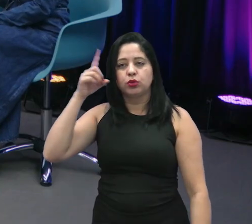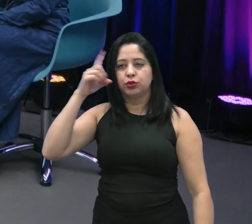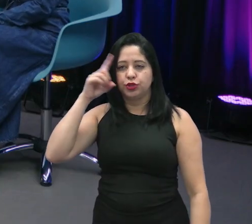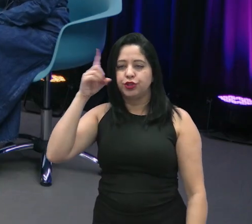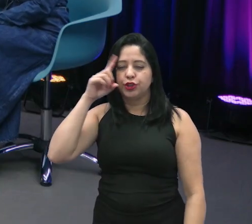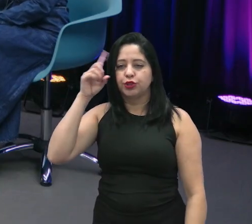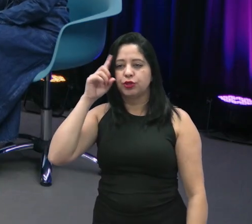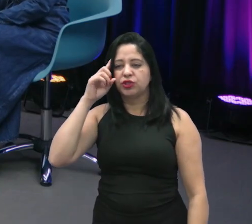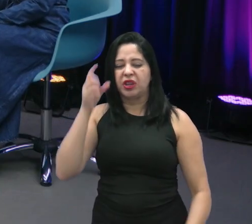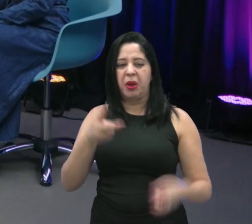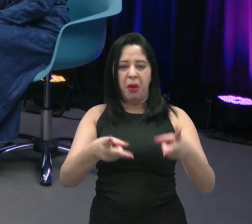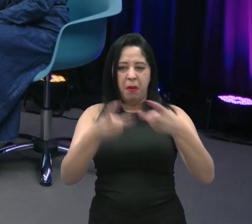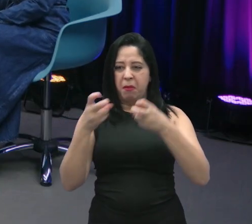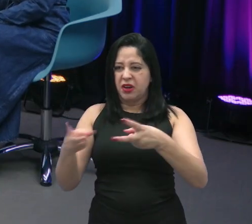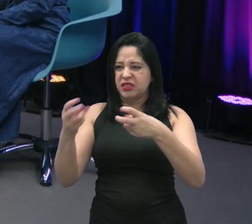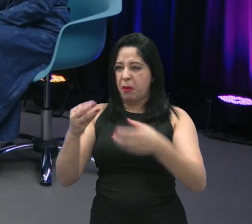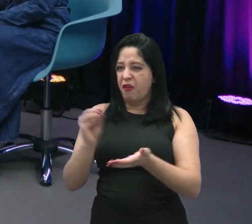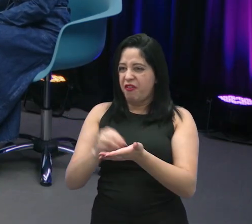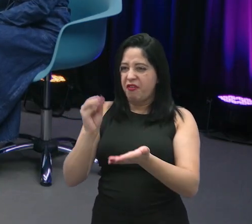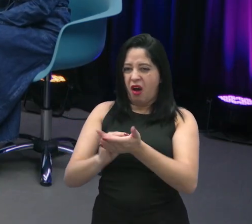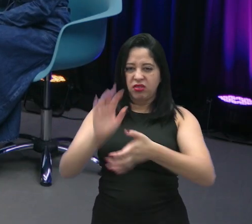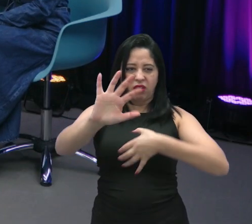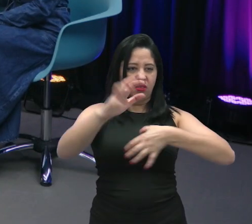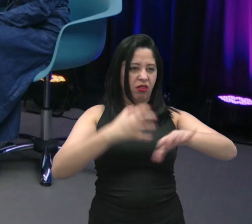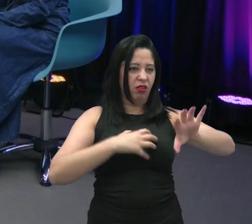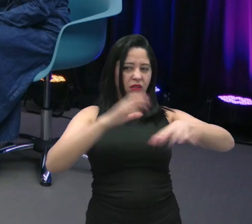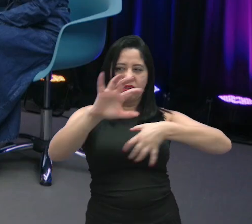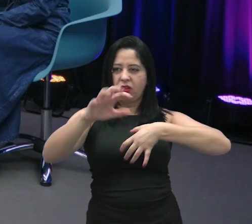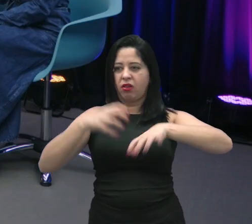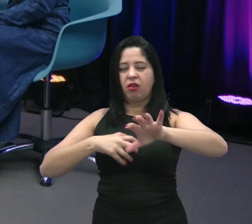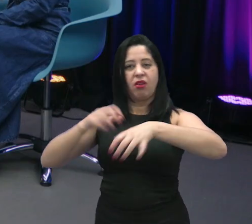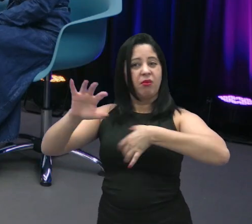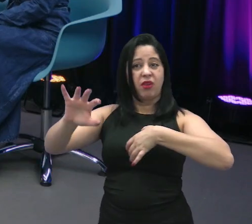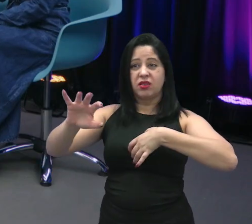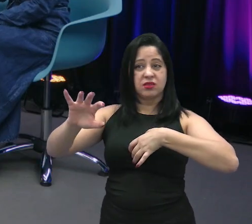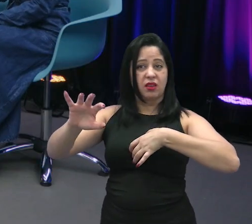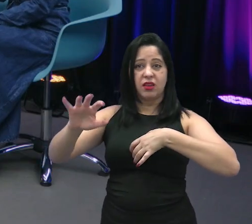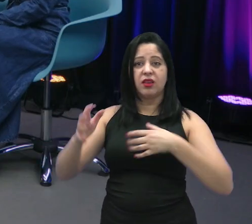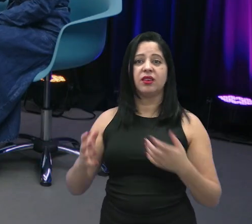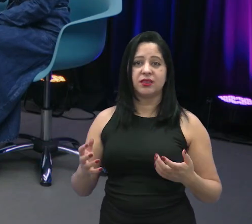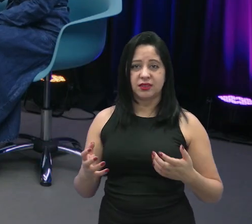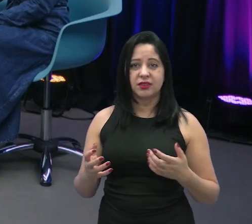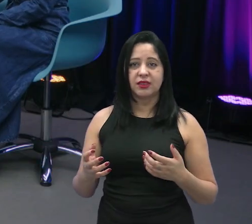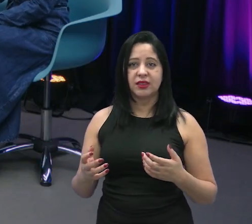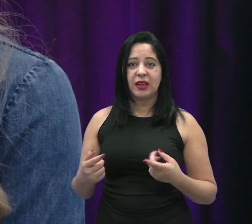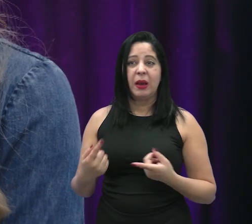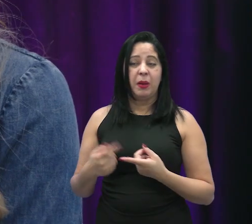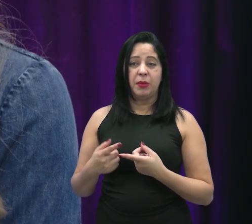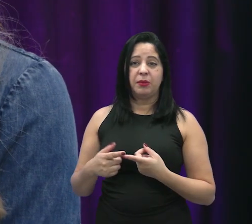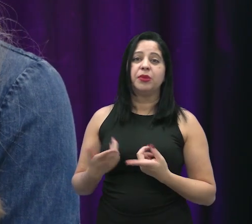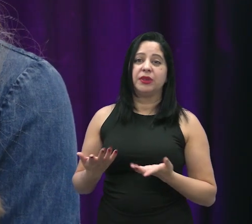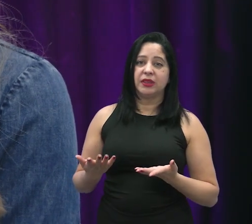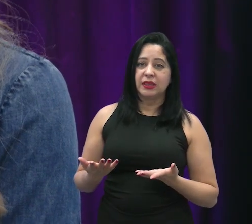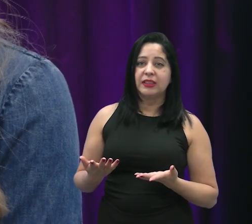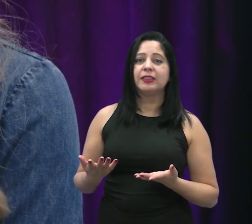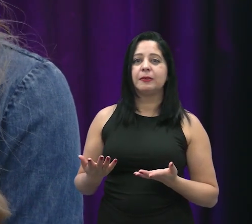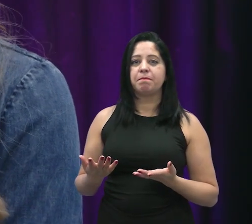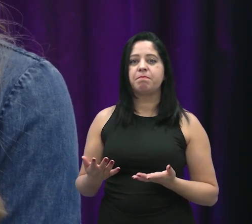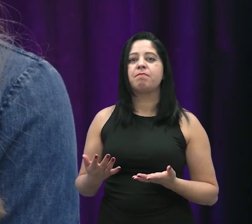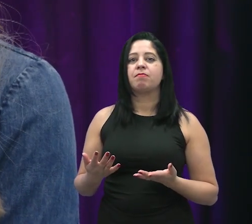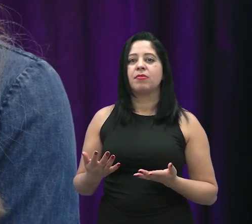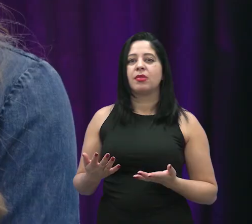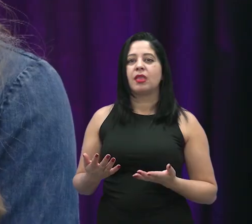dia a dia a falta do olhar empático, ela dificulta muitas vezes, né? Porque já está sendo desafiador, né, para essa mãe, para